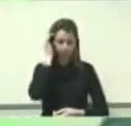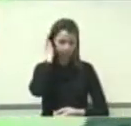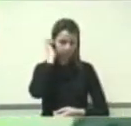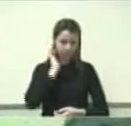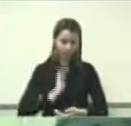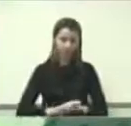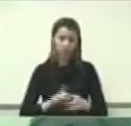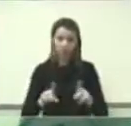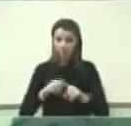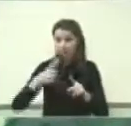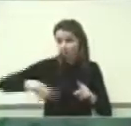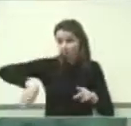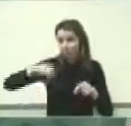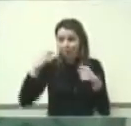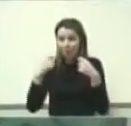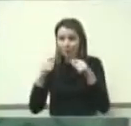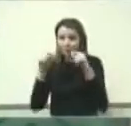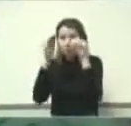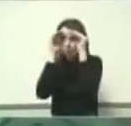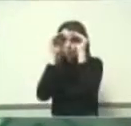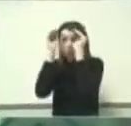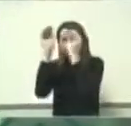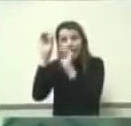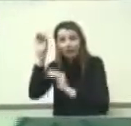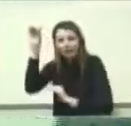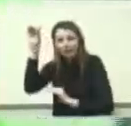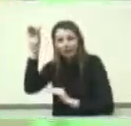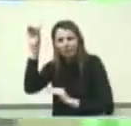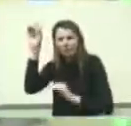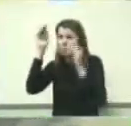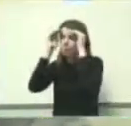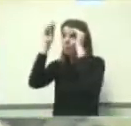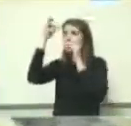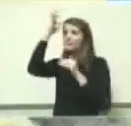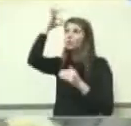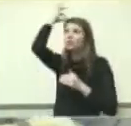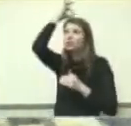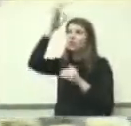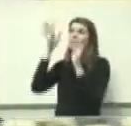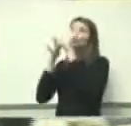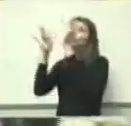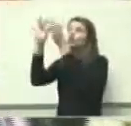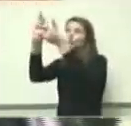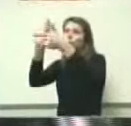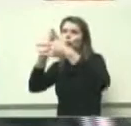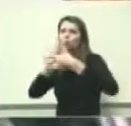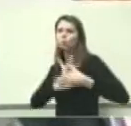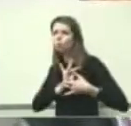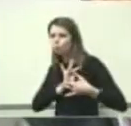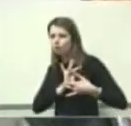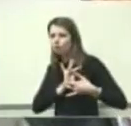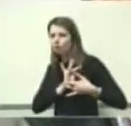de Deus e do Espírito Santo de Deus quando temos Jesus perto Jesus dentro